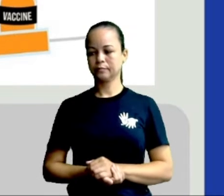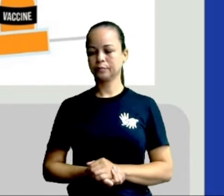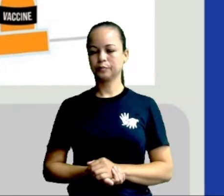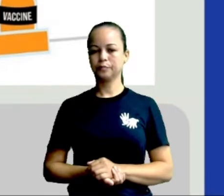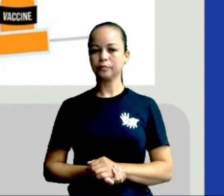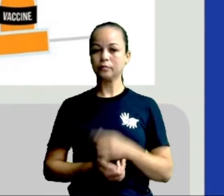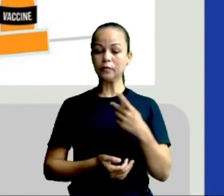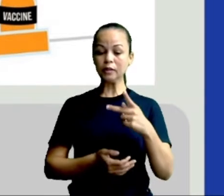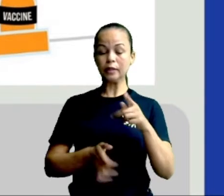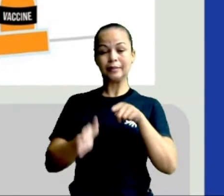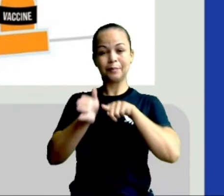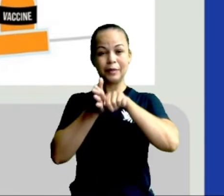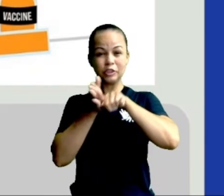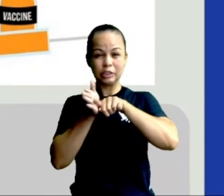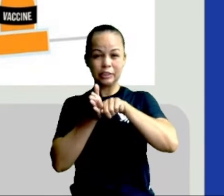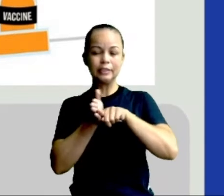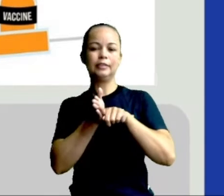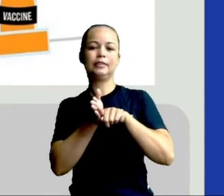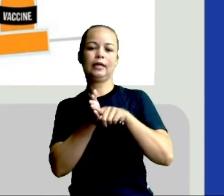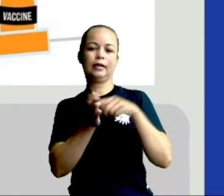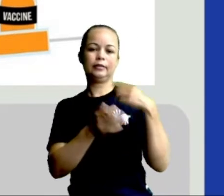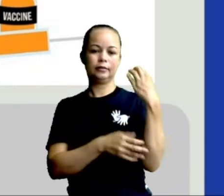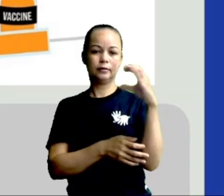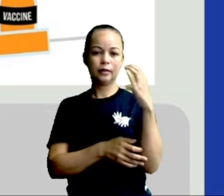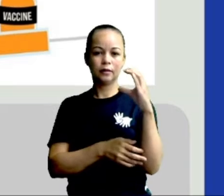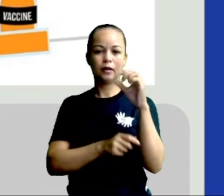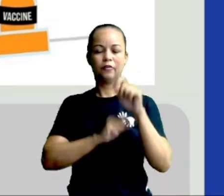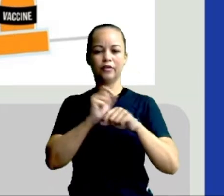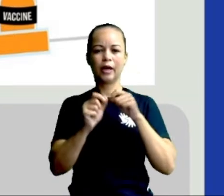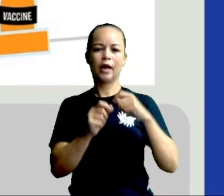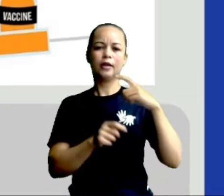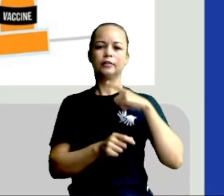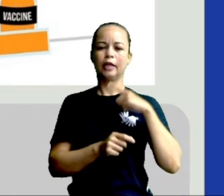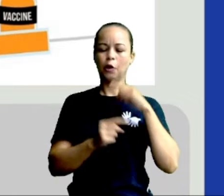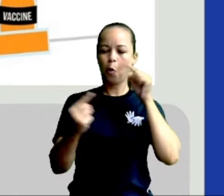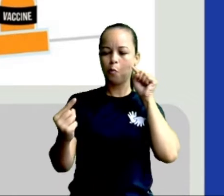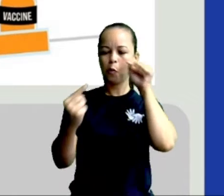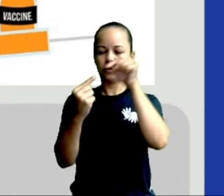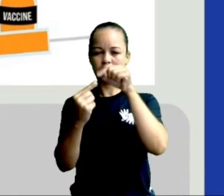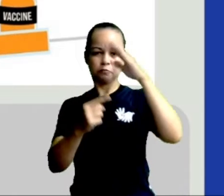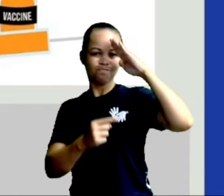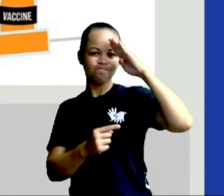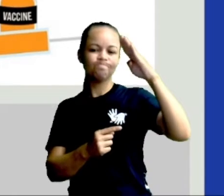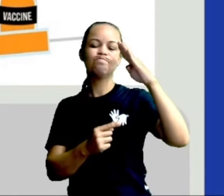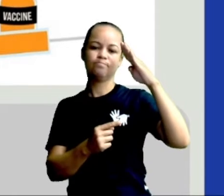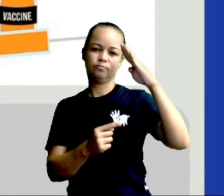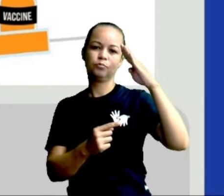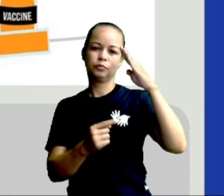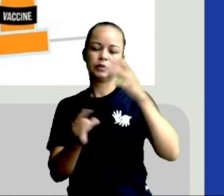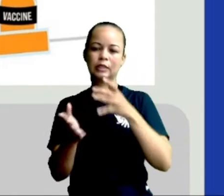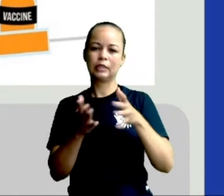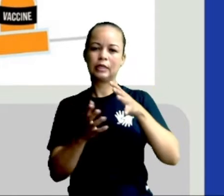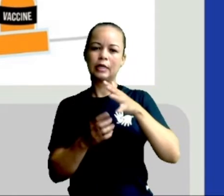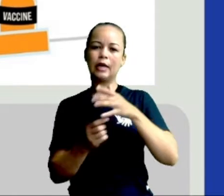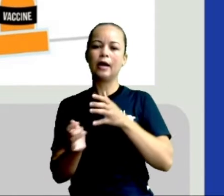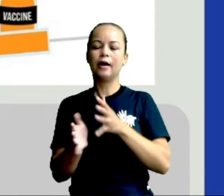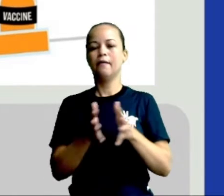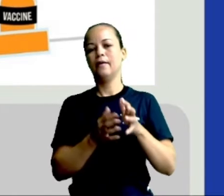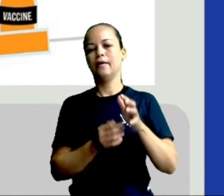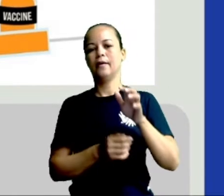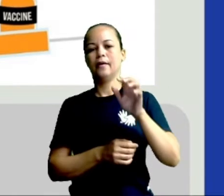essas pesquisas científicas têm como mote ou têm como objetivo principal